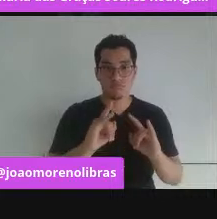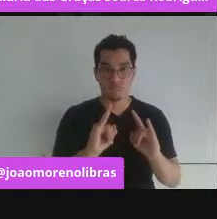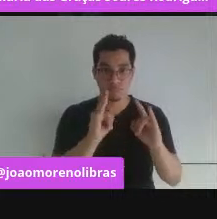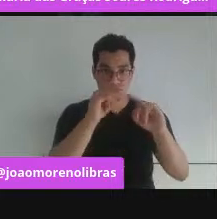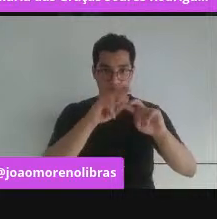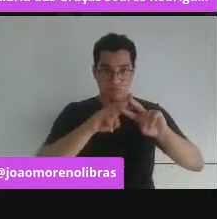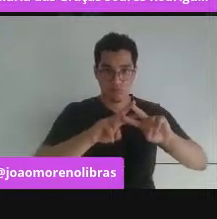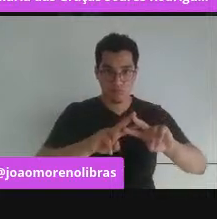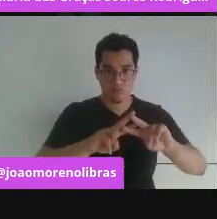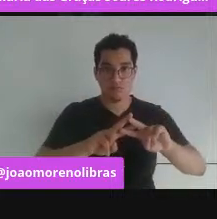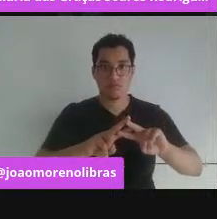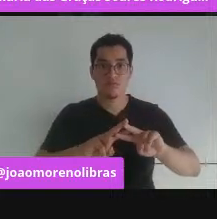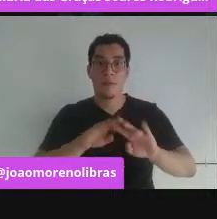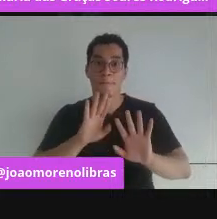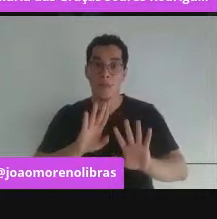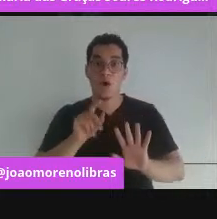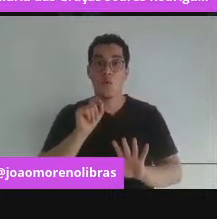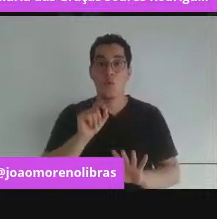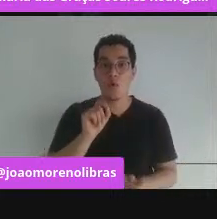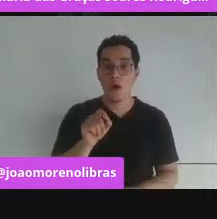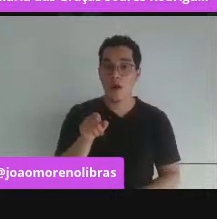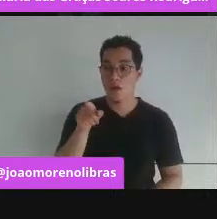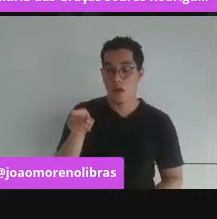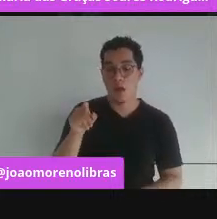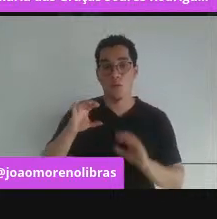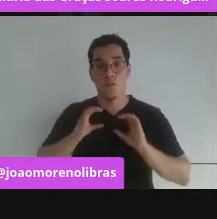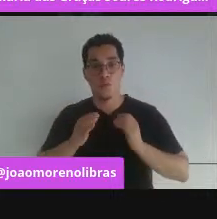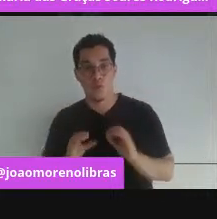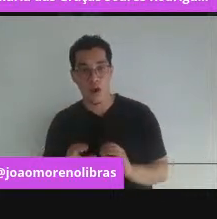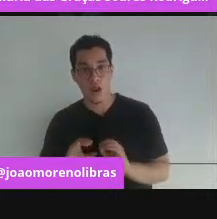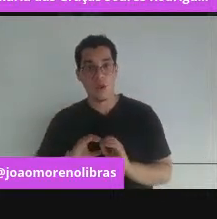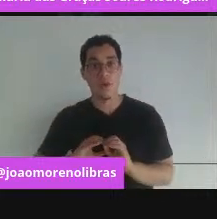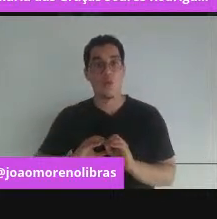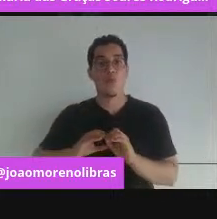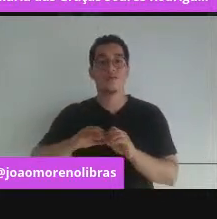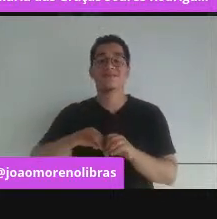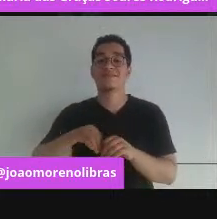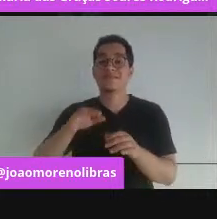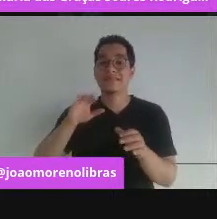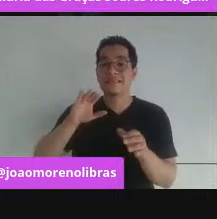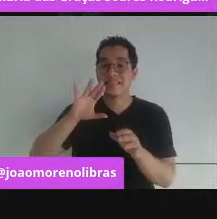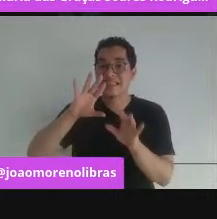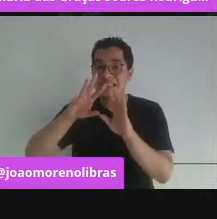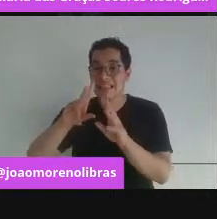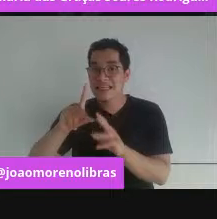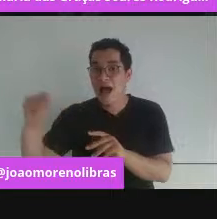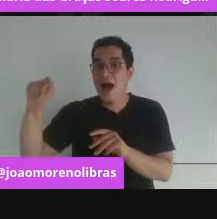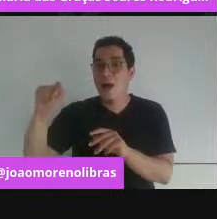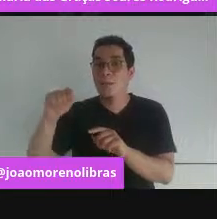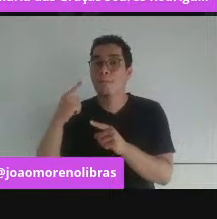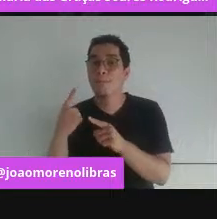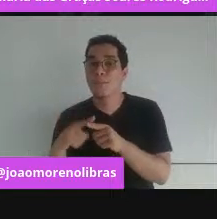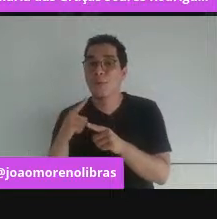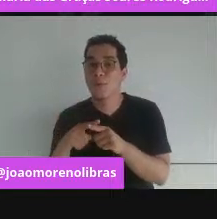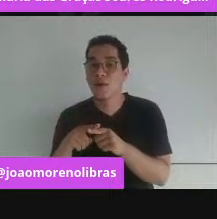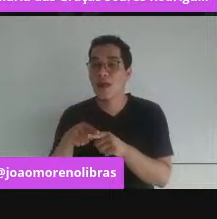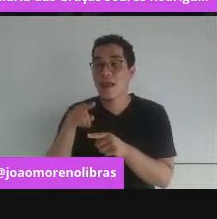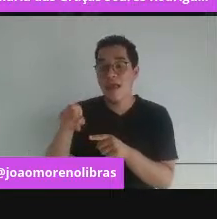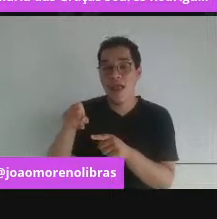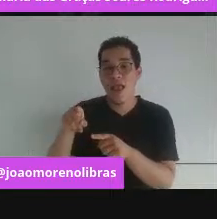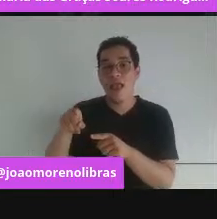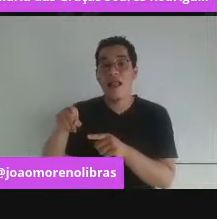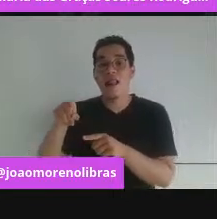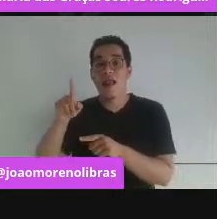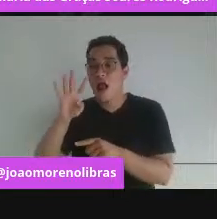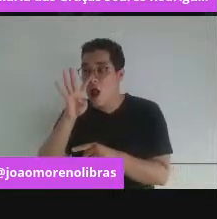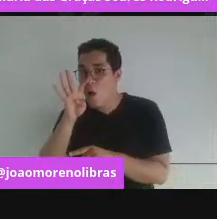a uma denúncia assinada pelo Ministério Público Federal, acusando seus agentes de torturar detentos. A quem